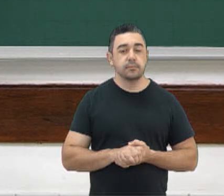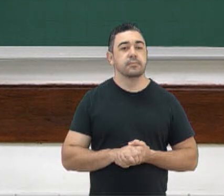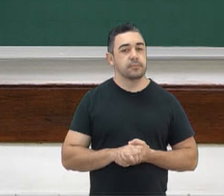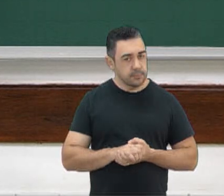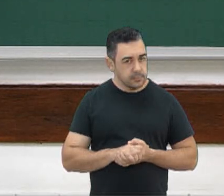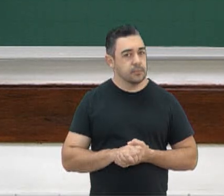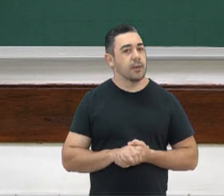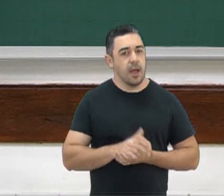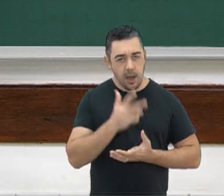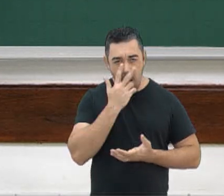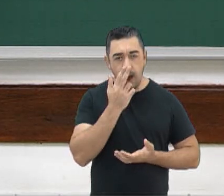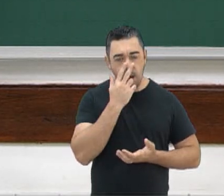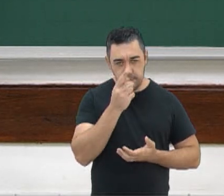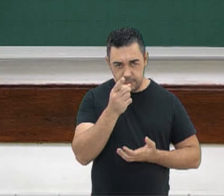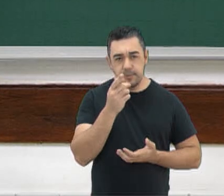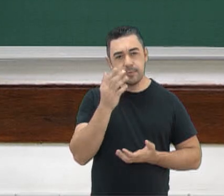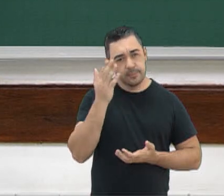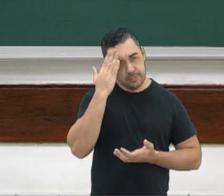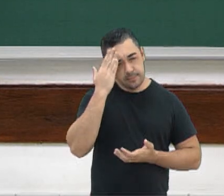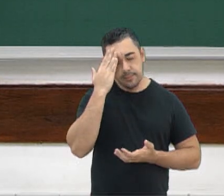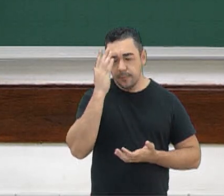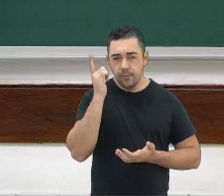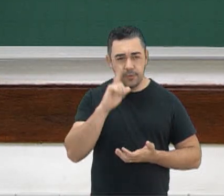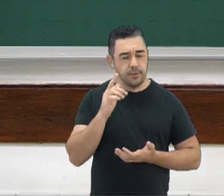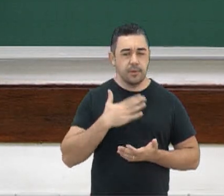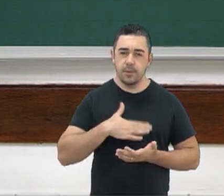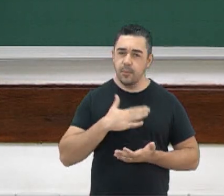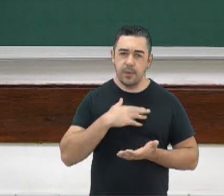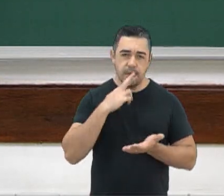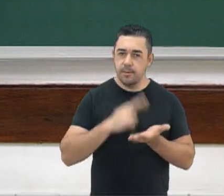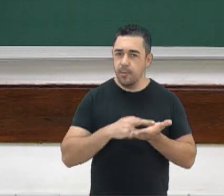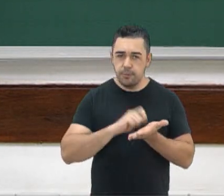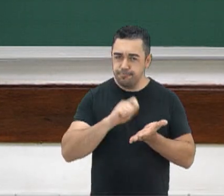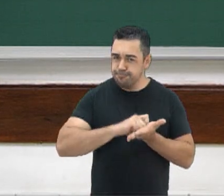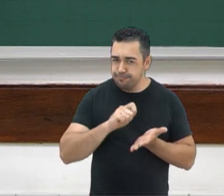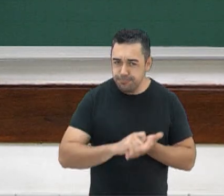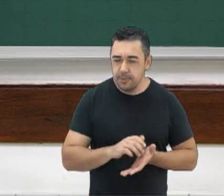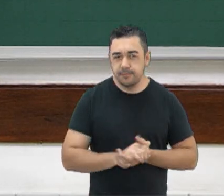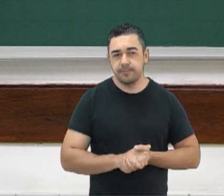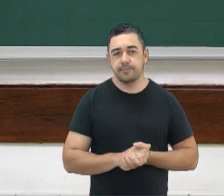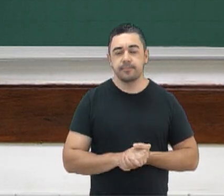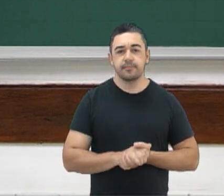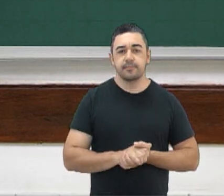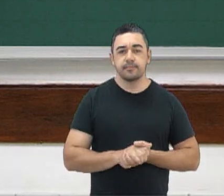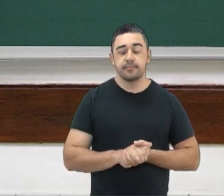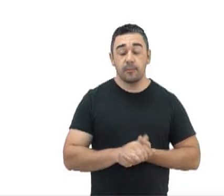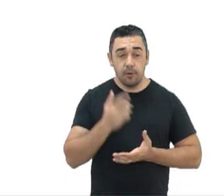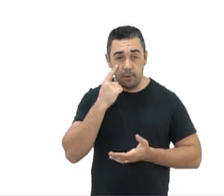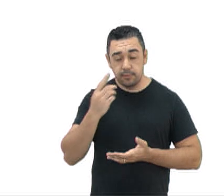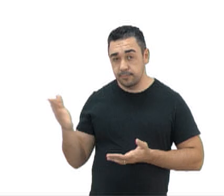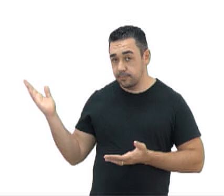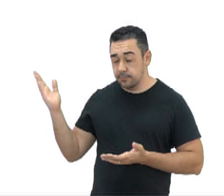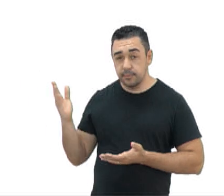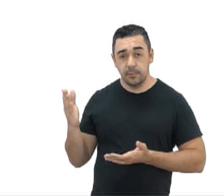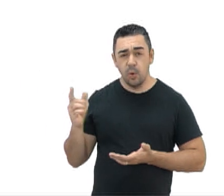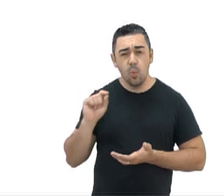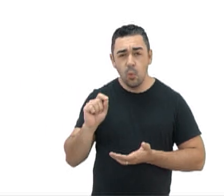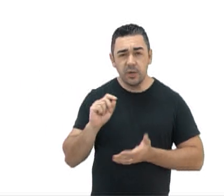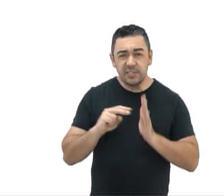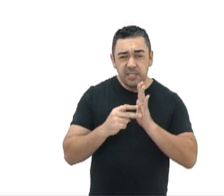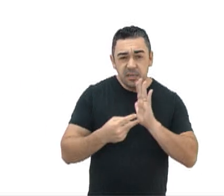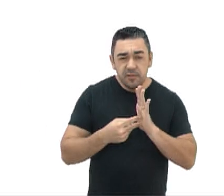Essa eu acredito que tenha ficado bem tranquilo para você responder. Vamos lá. A expressão da